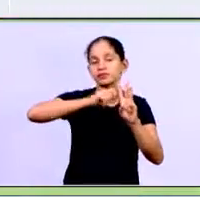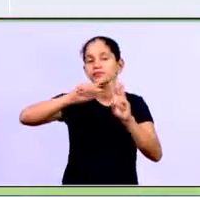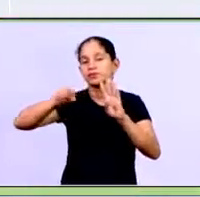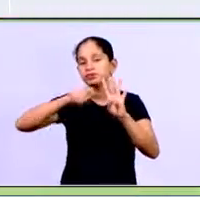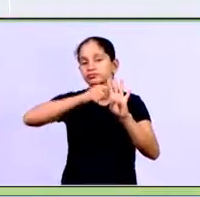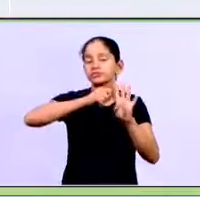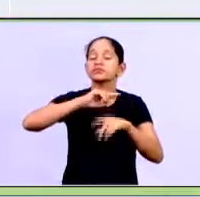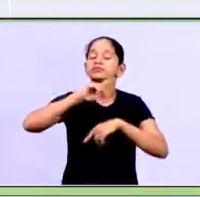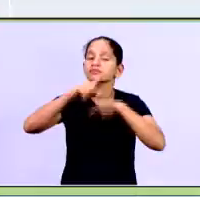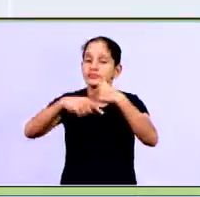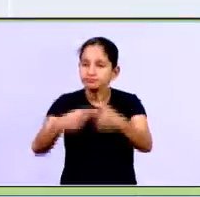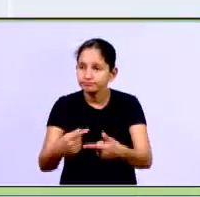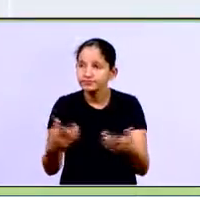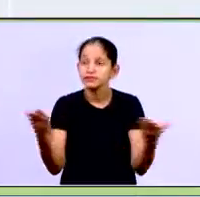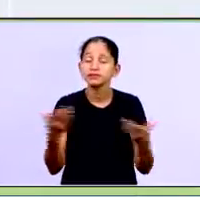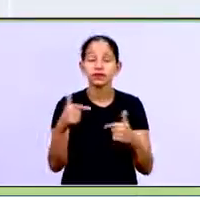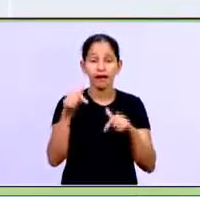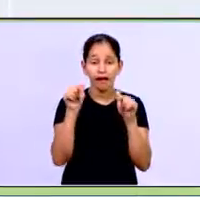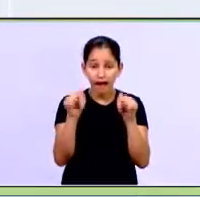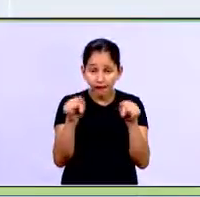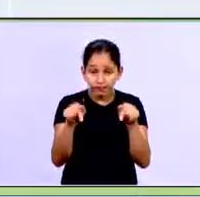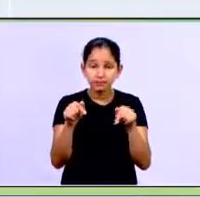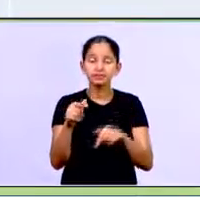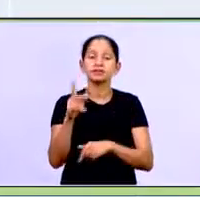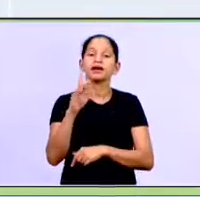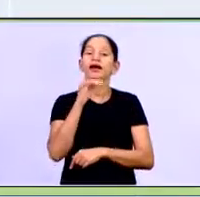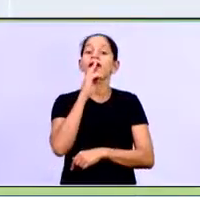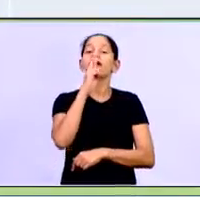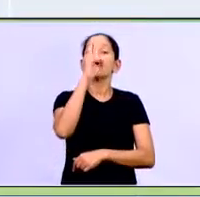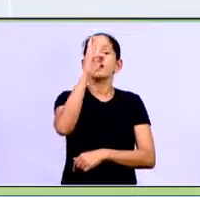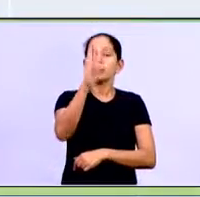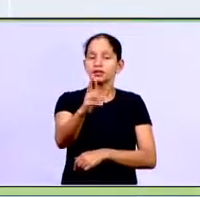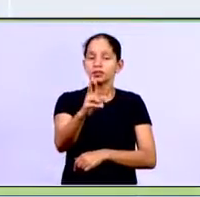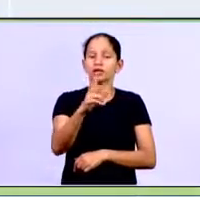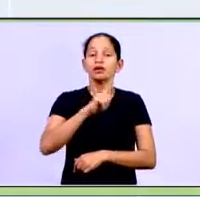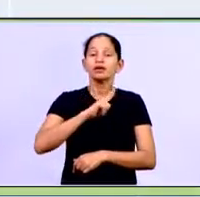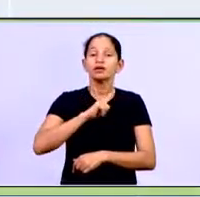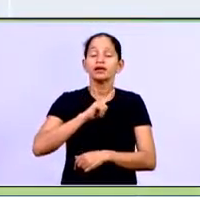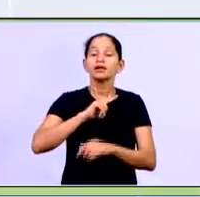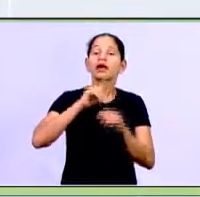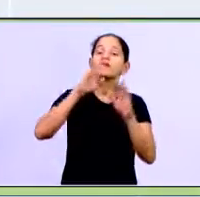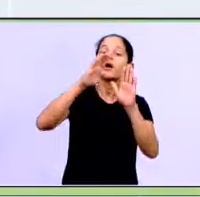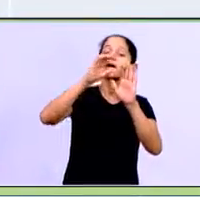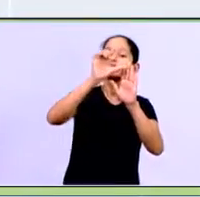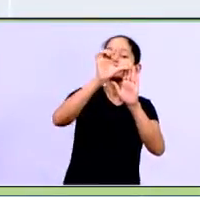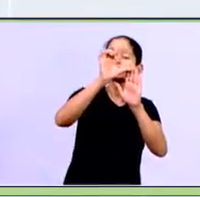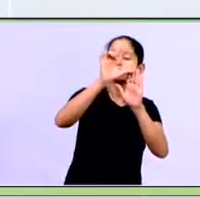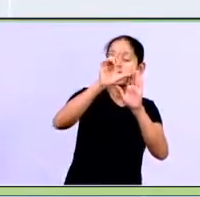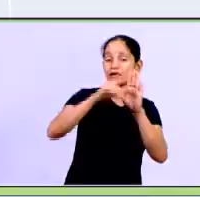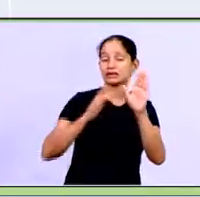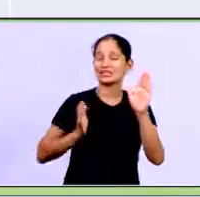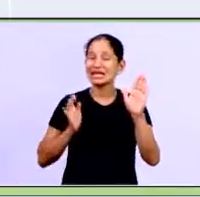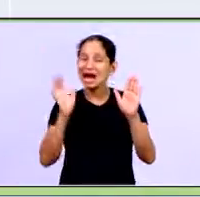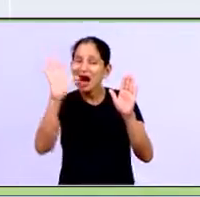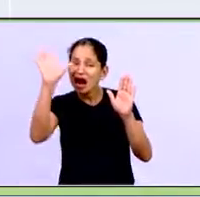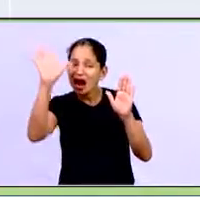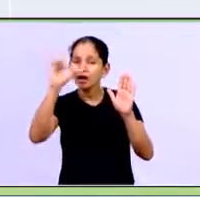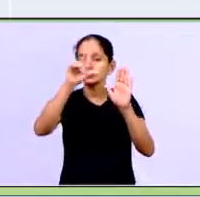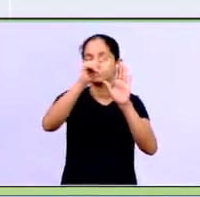tinha falado para nossa amiga aqui de Porto Velho, observe que os pagamentos vão decaindo. A primeira prestação é